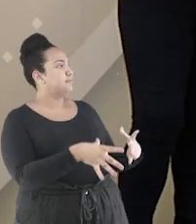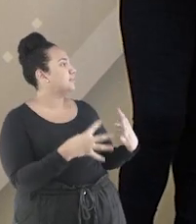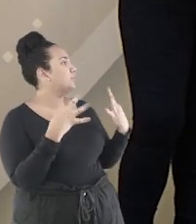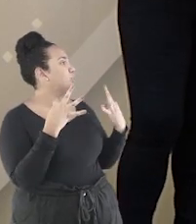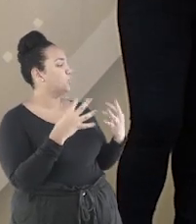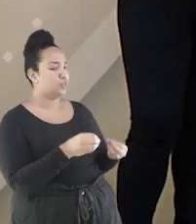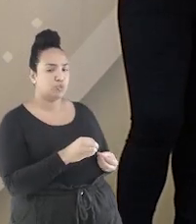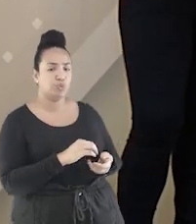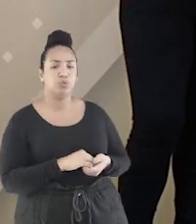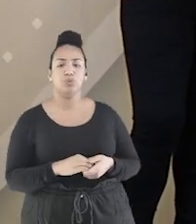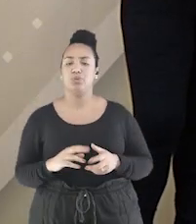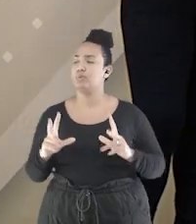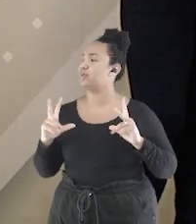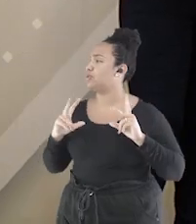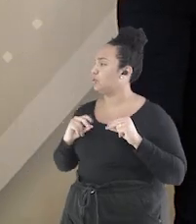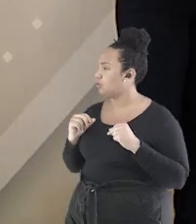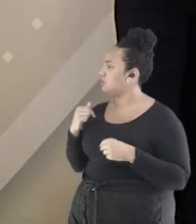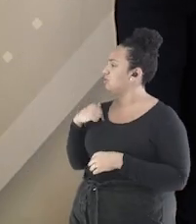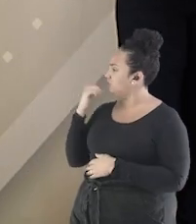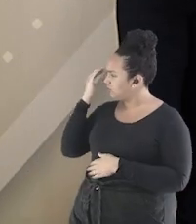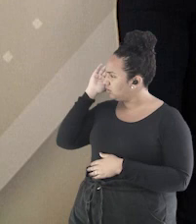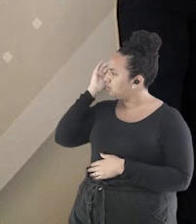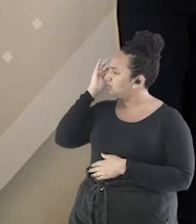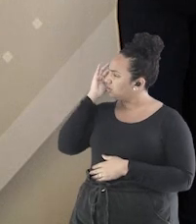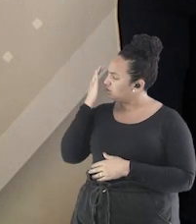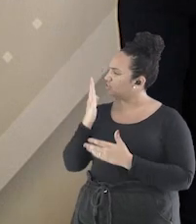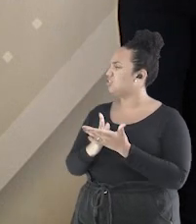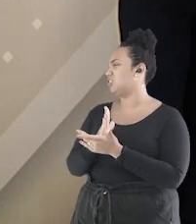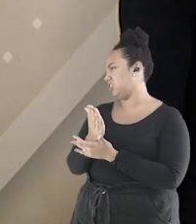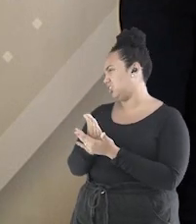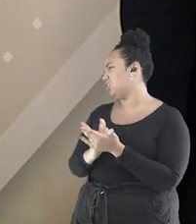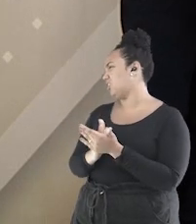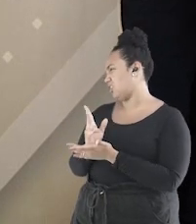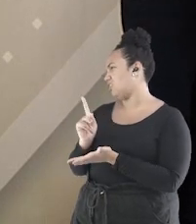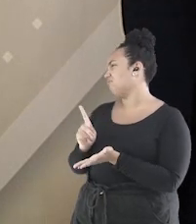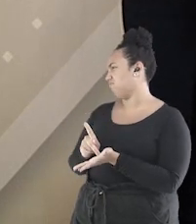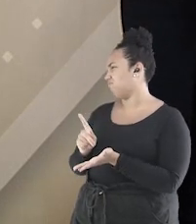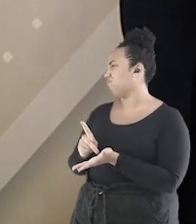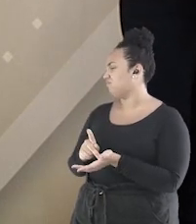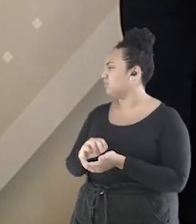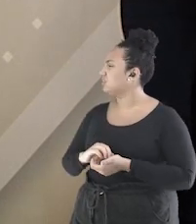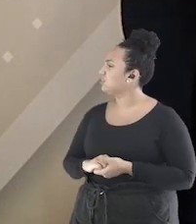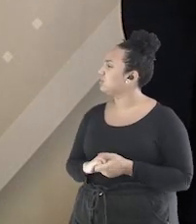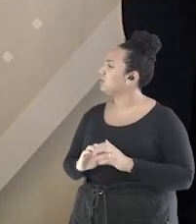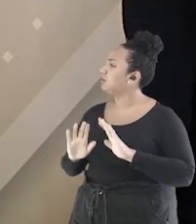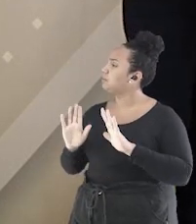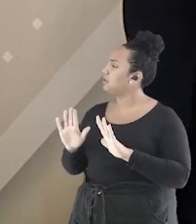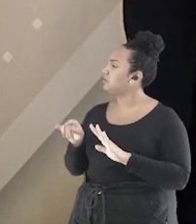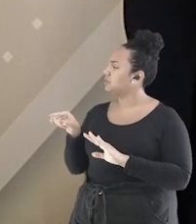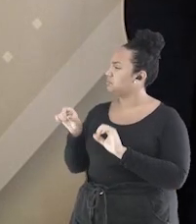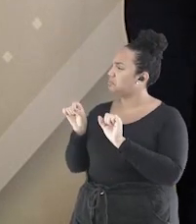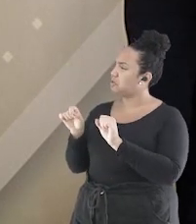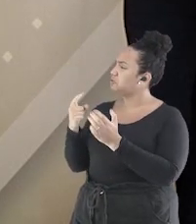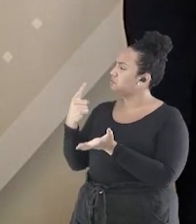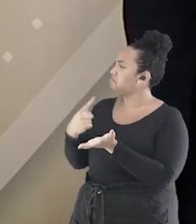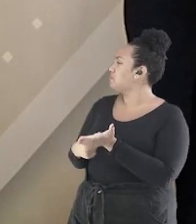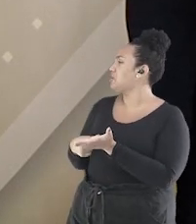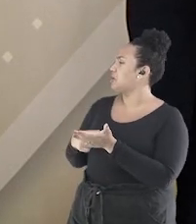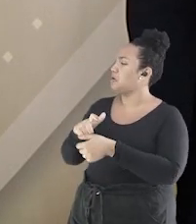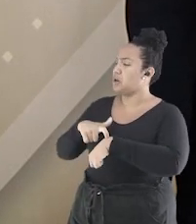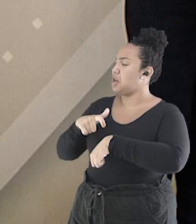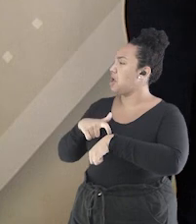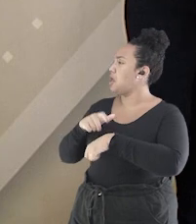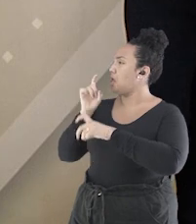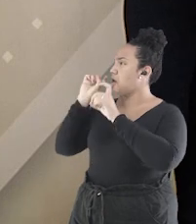largar tudo. Ai, Neidiana, eu te entendo. Mas que situação chata, né? Mas você não tentou marcar um horário com seu chefe para